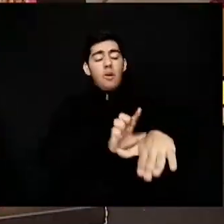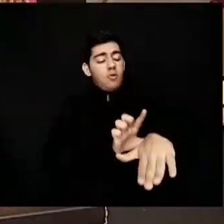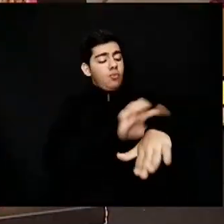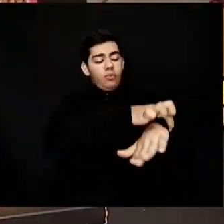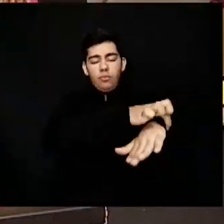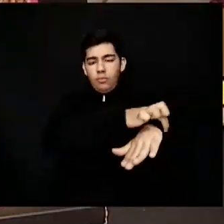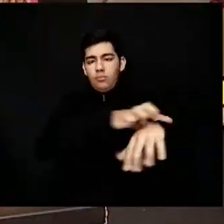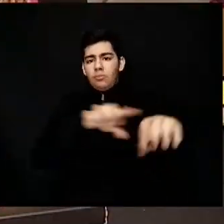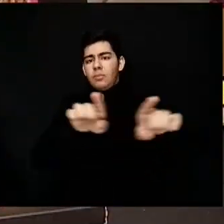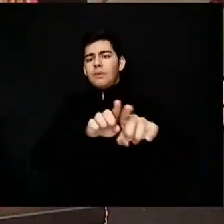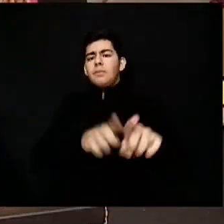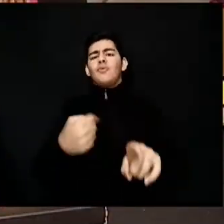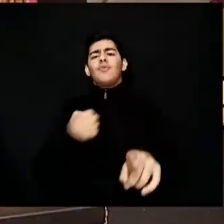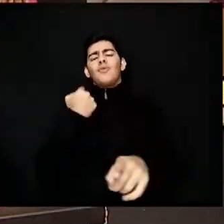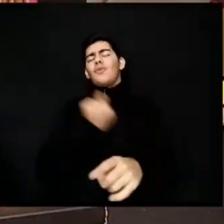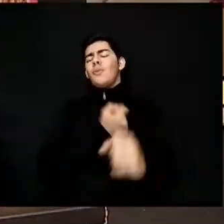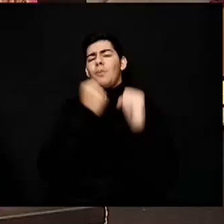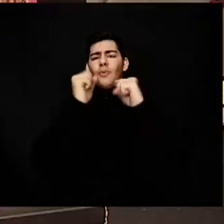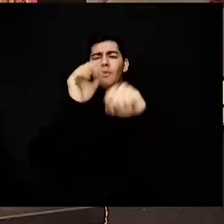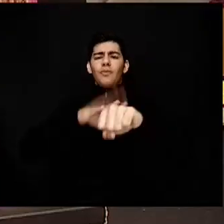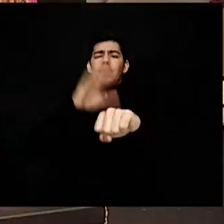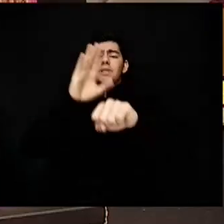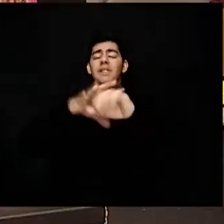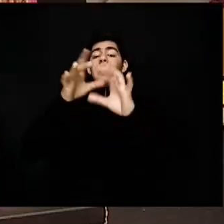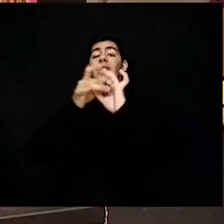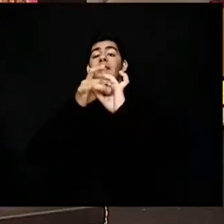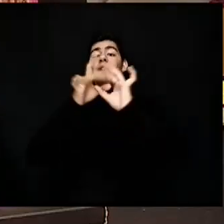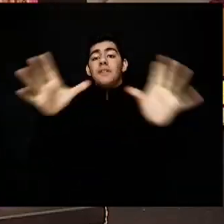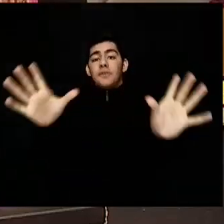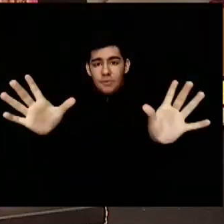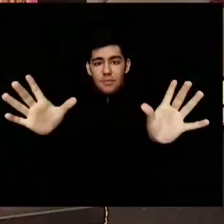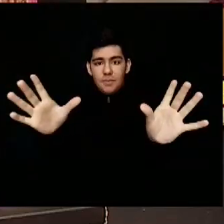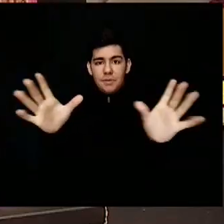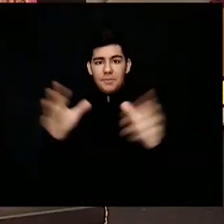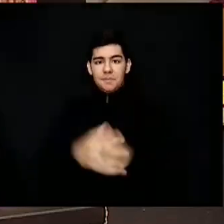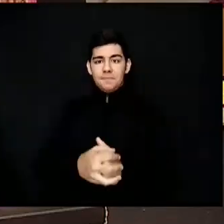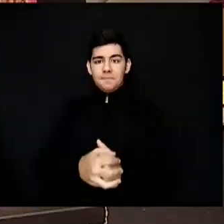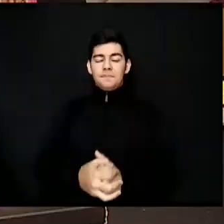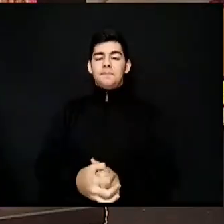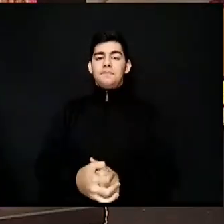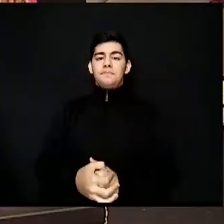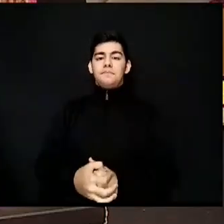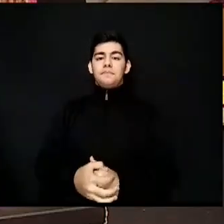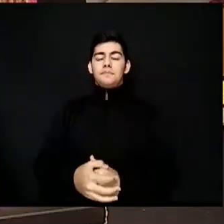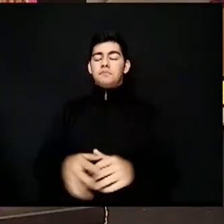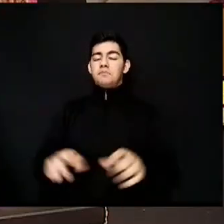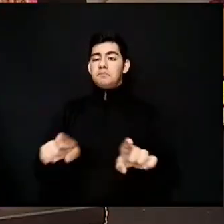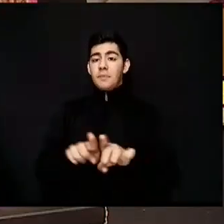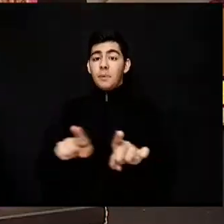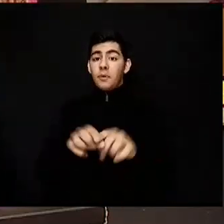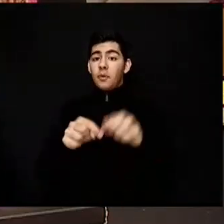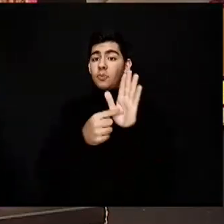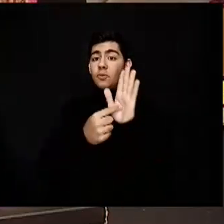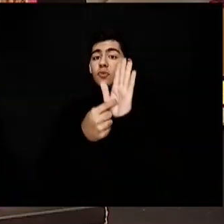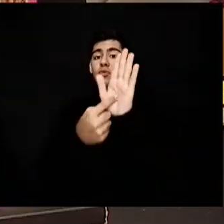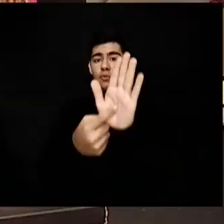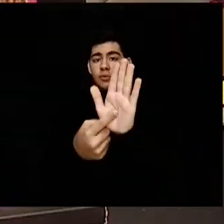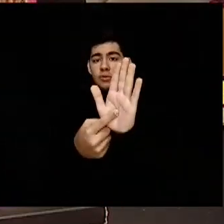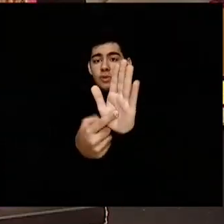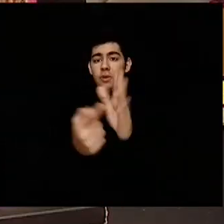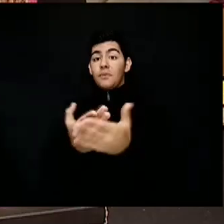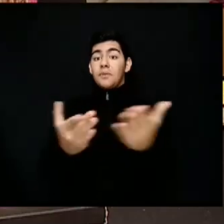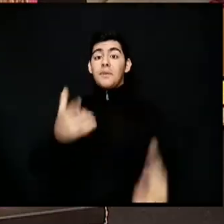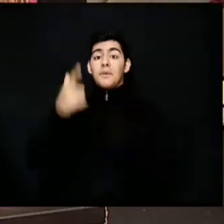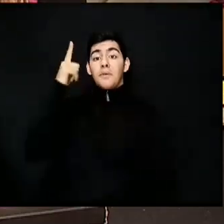voltas. Eu vou fazer a finalização de uma forma que dá pra você dar a volta no fio e dar um nó pra poder